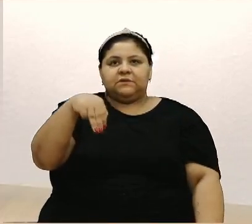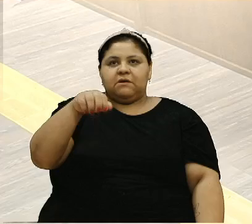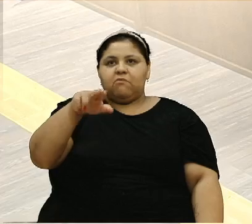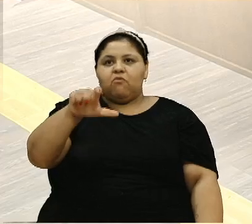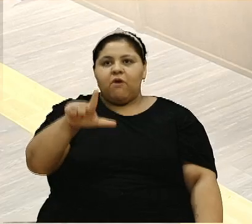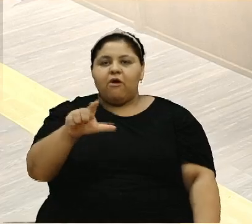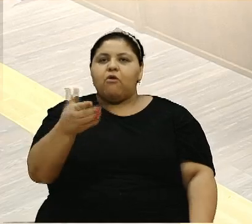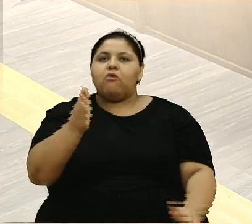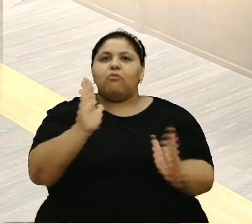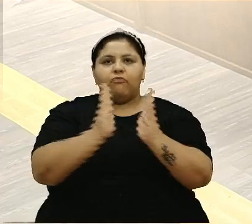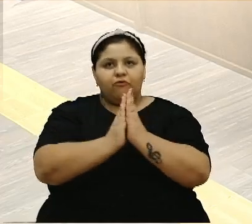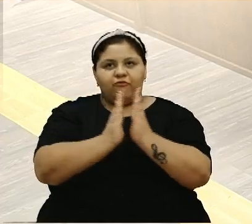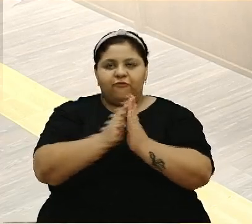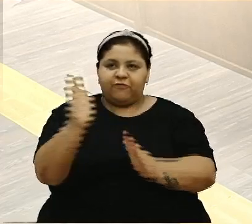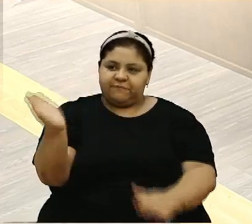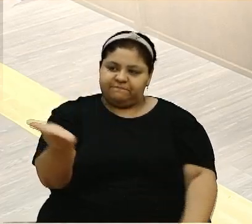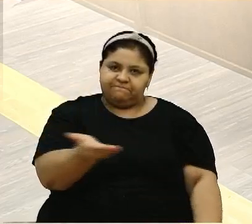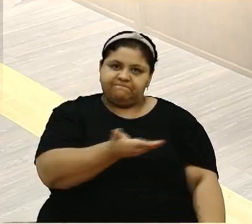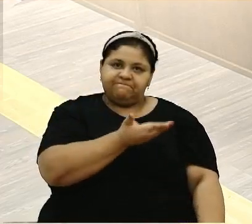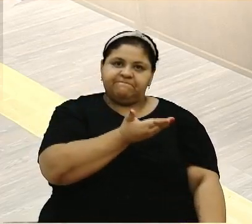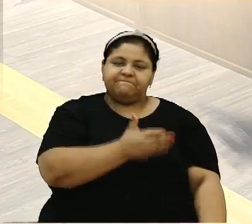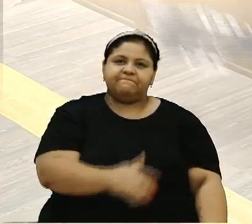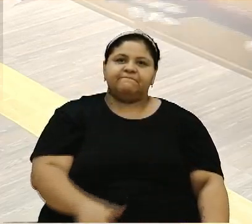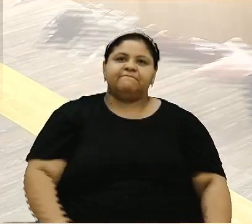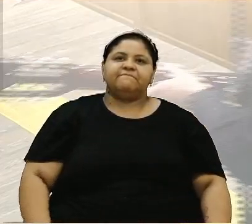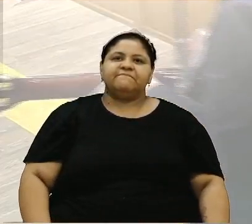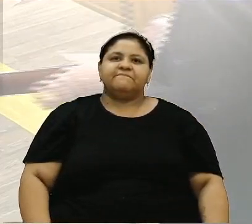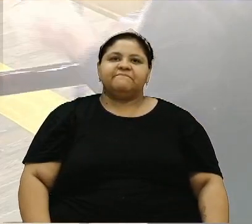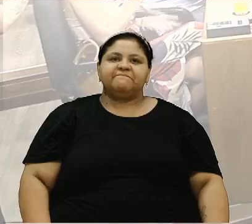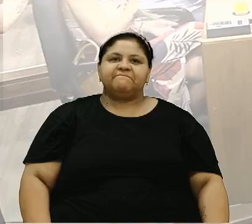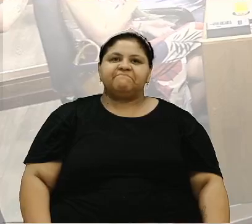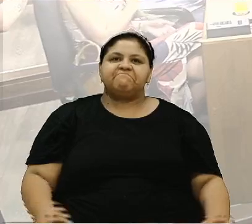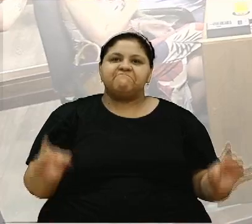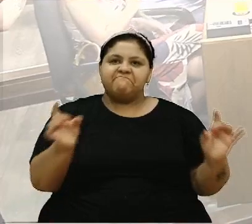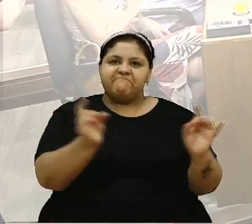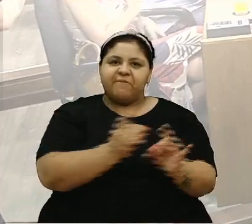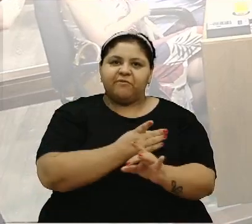favor. O palco já é seu, né?